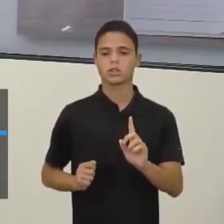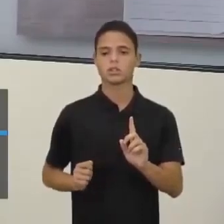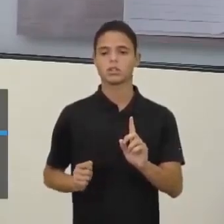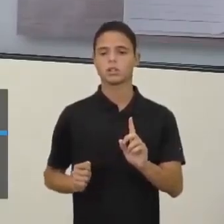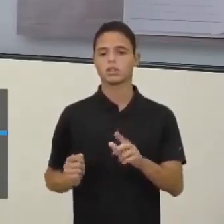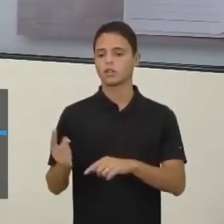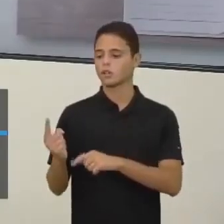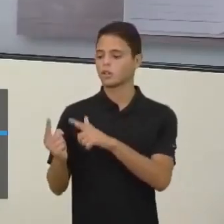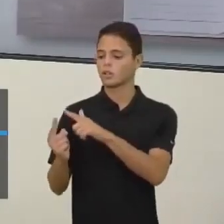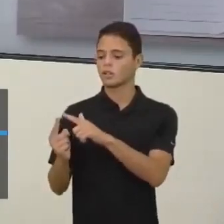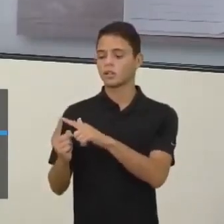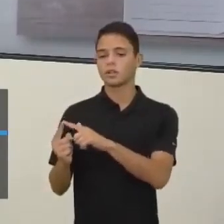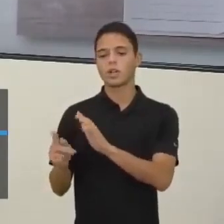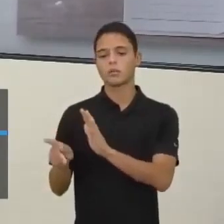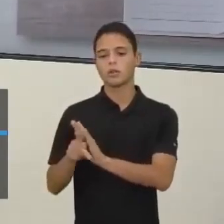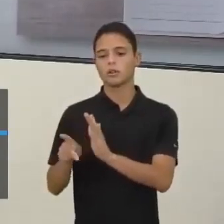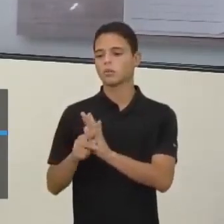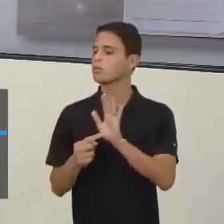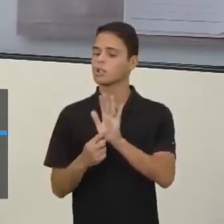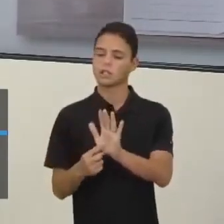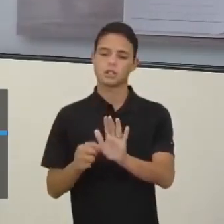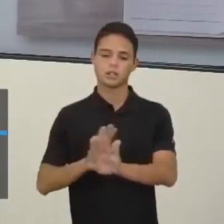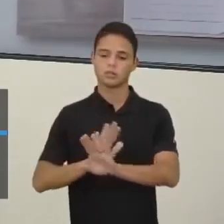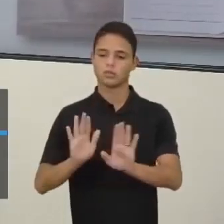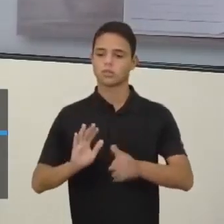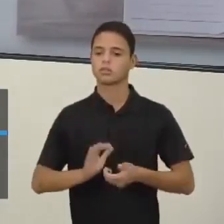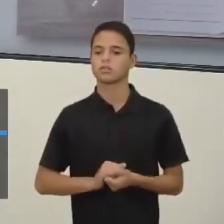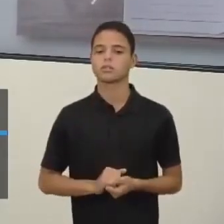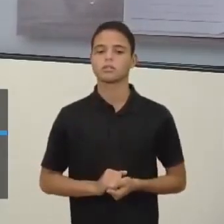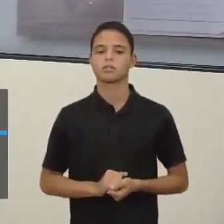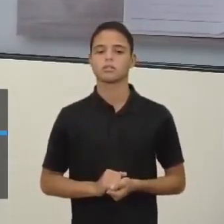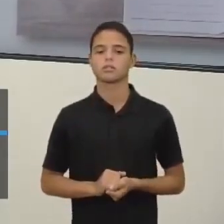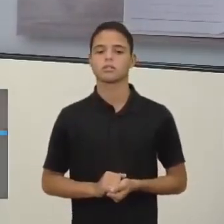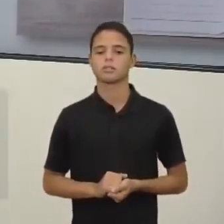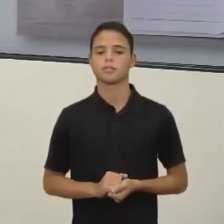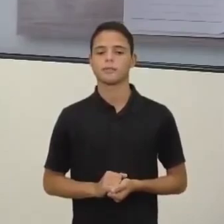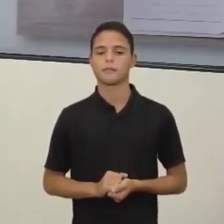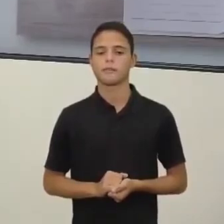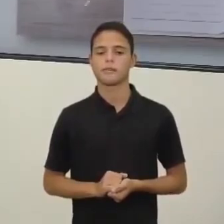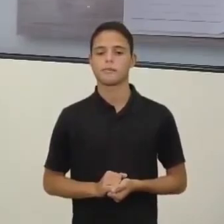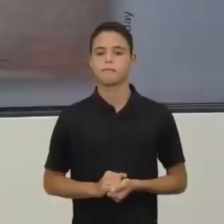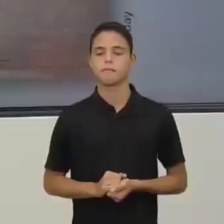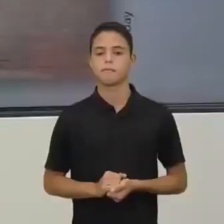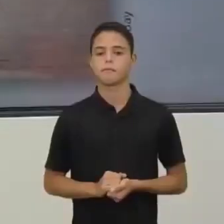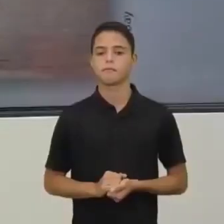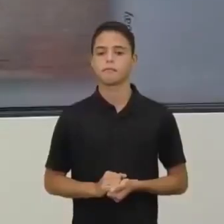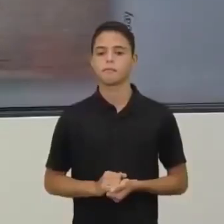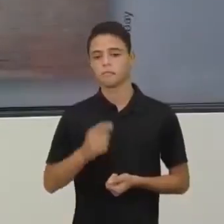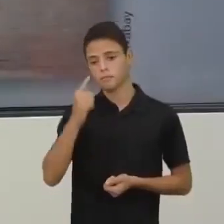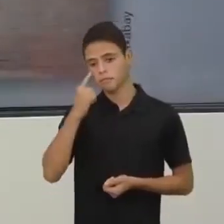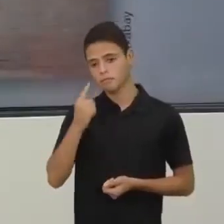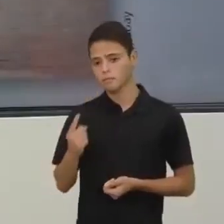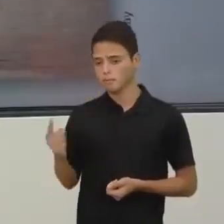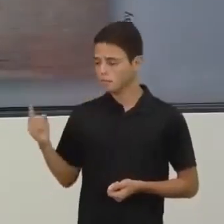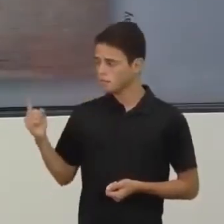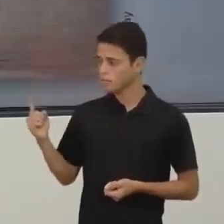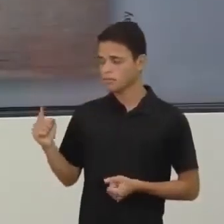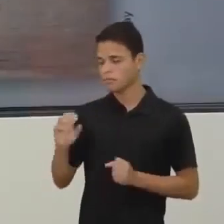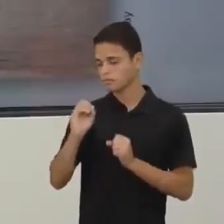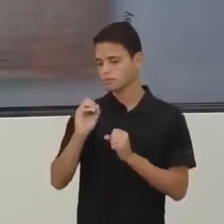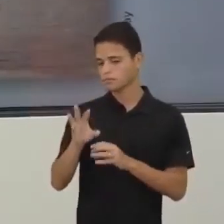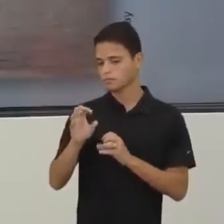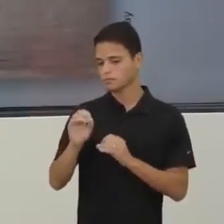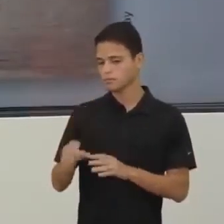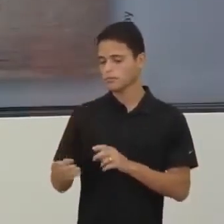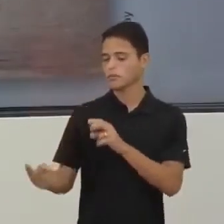considerado o quê? Indicador mesmo. Então, ó, dedo 1, indicador. O dedo médio é o